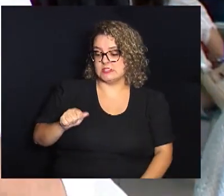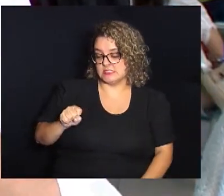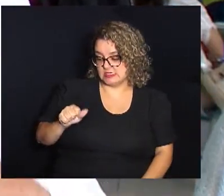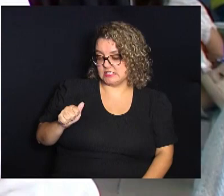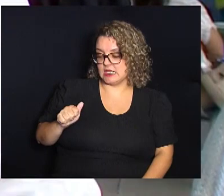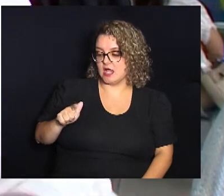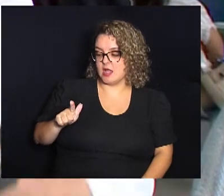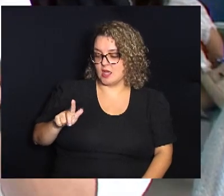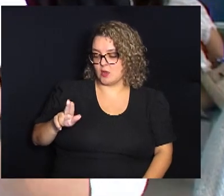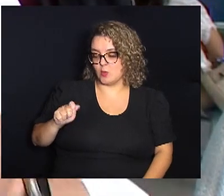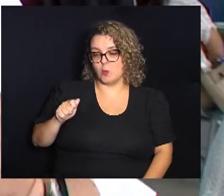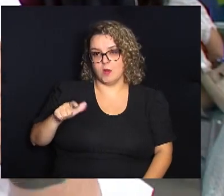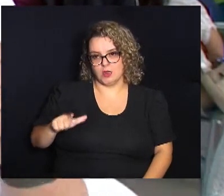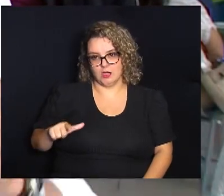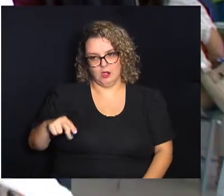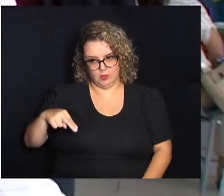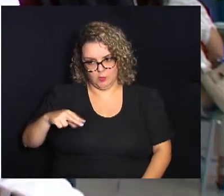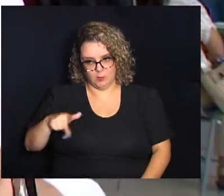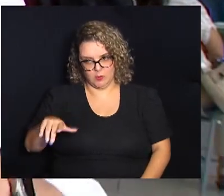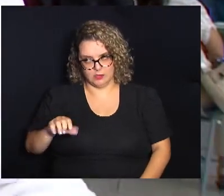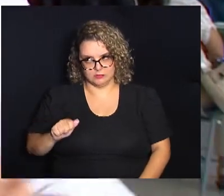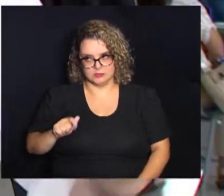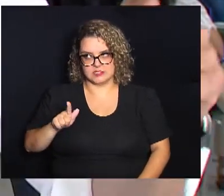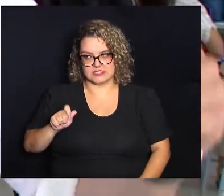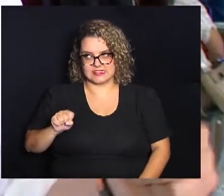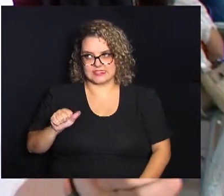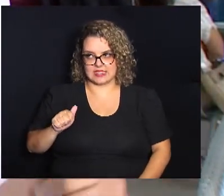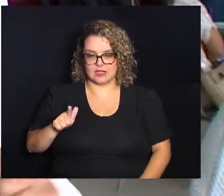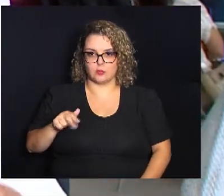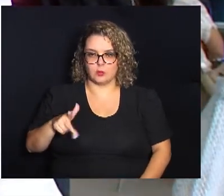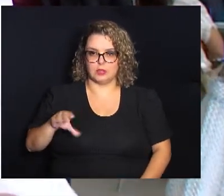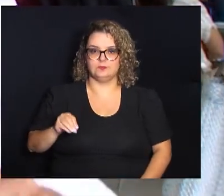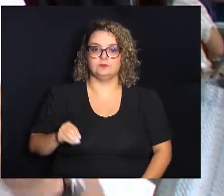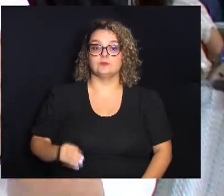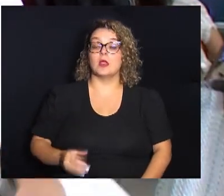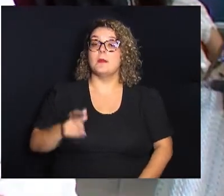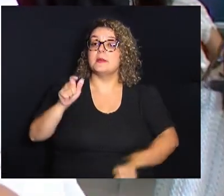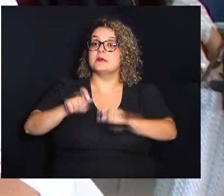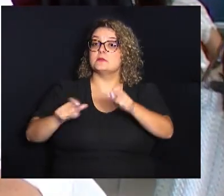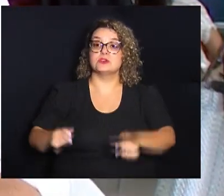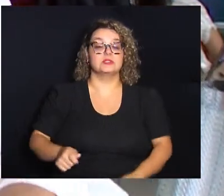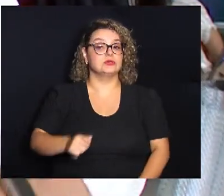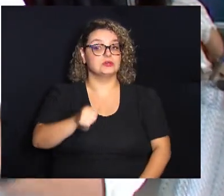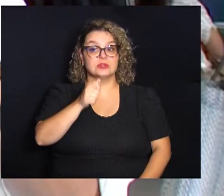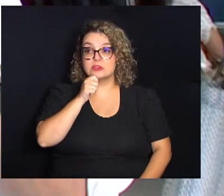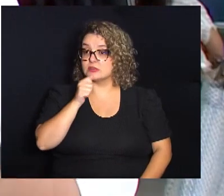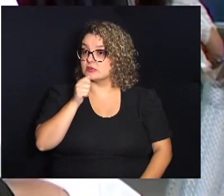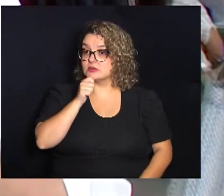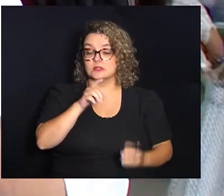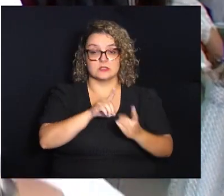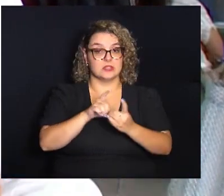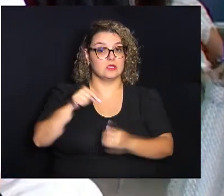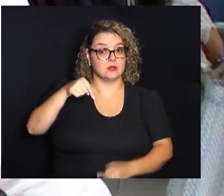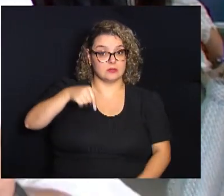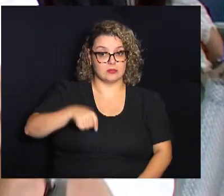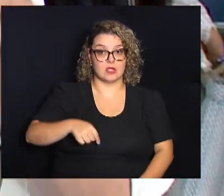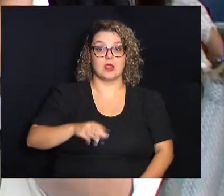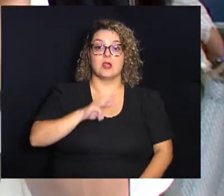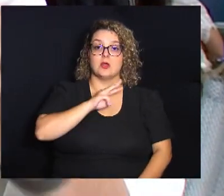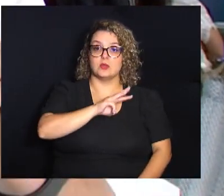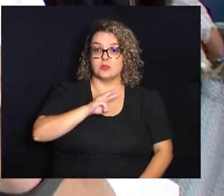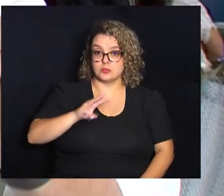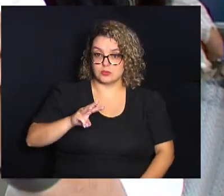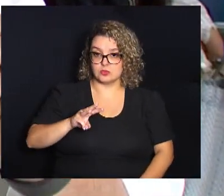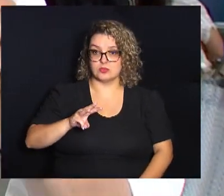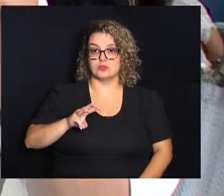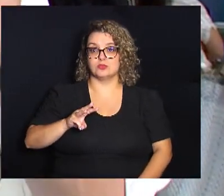feirão, mas aqueles que não conseguiram ser atendidos aqui no Paço Municipal, é só acessar